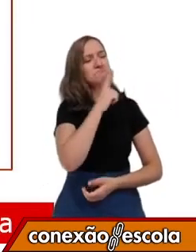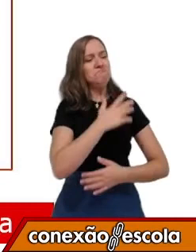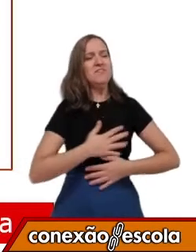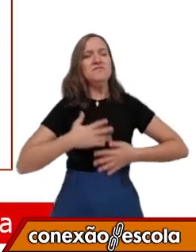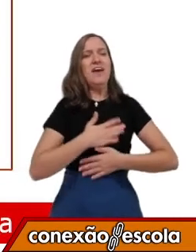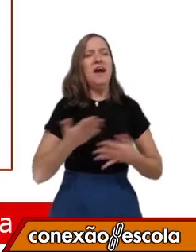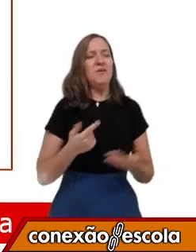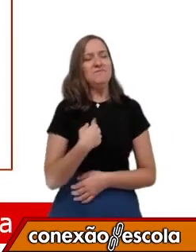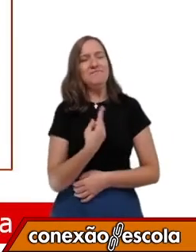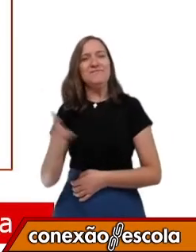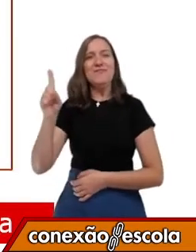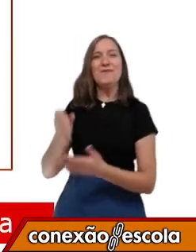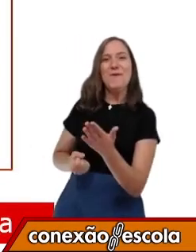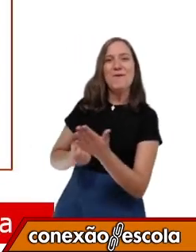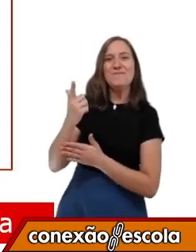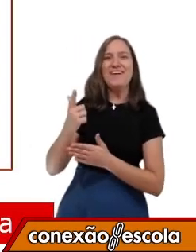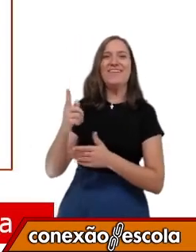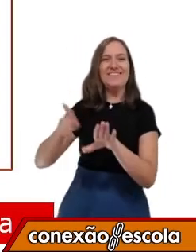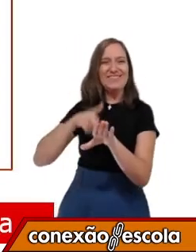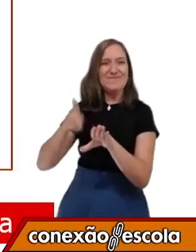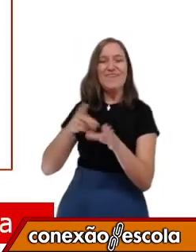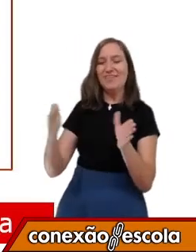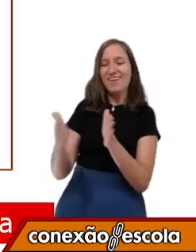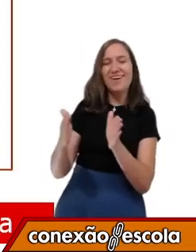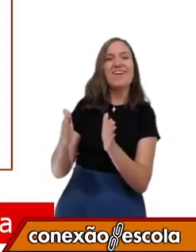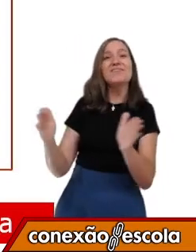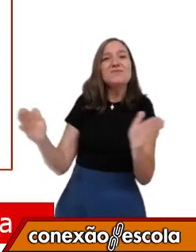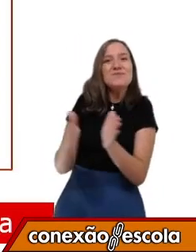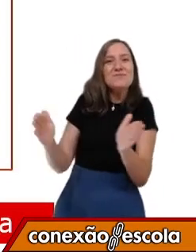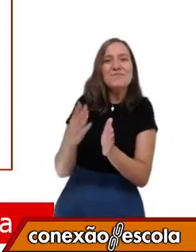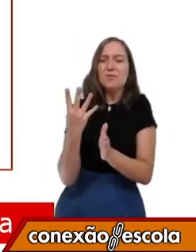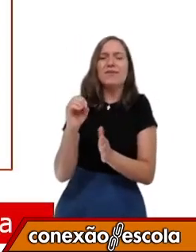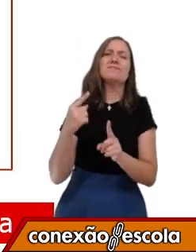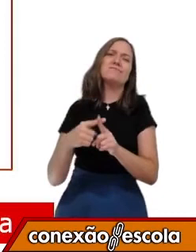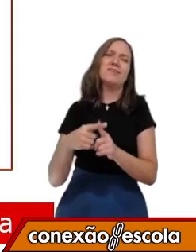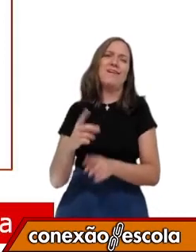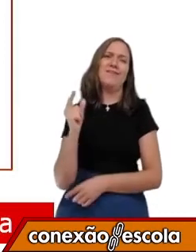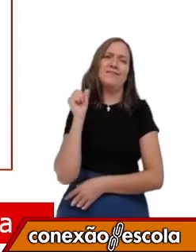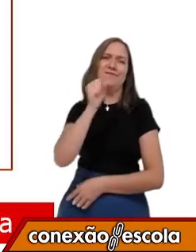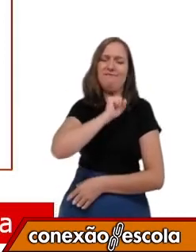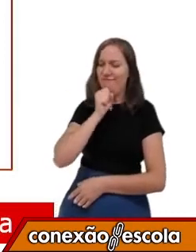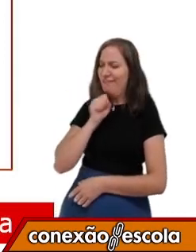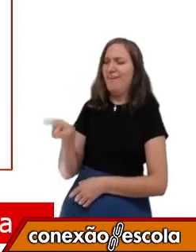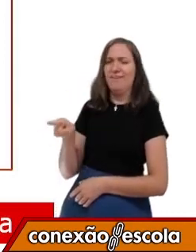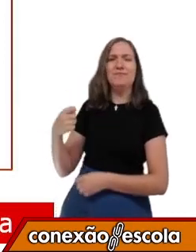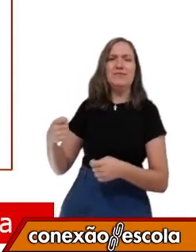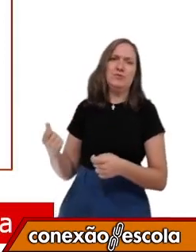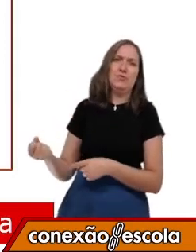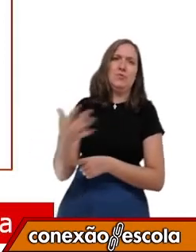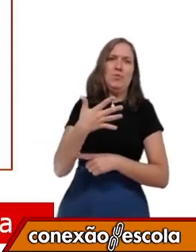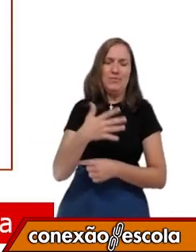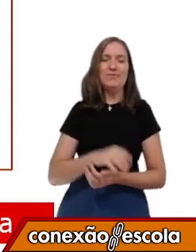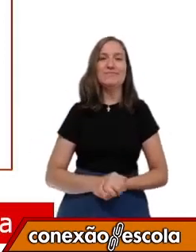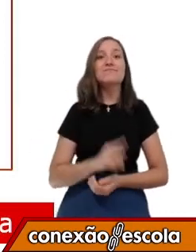poderia comprar o seu sapato de número 40, pois o que ele tinha estava muito velho. Repare só nesses números